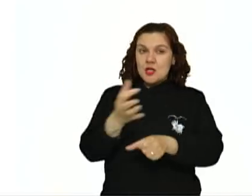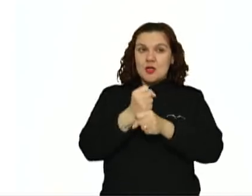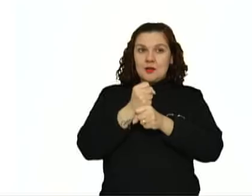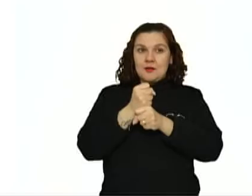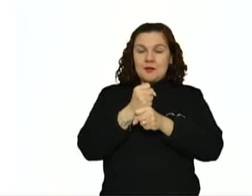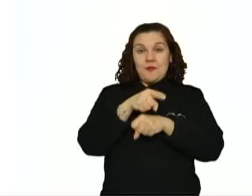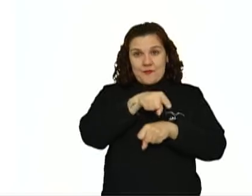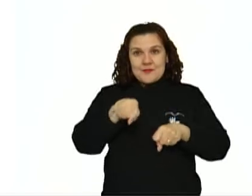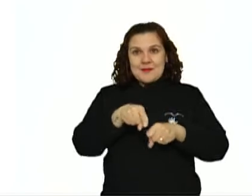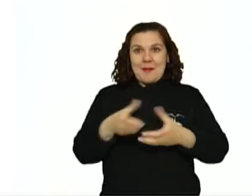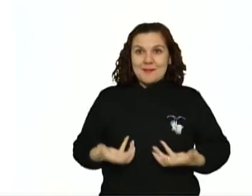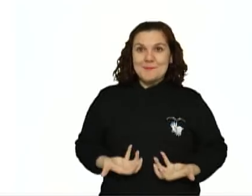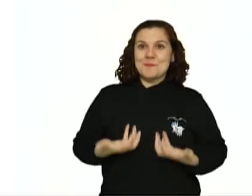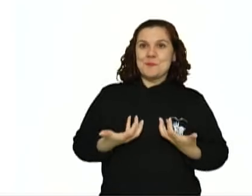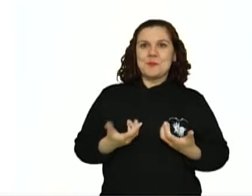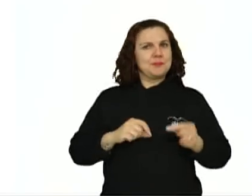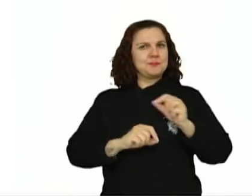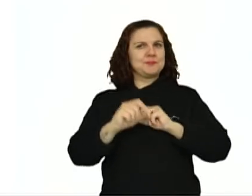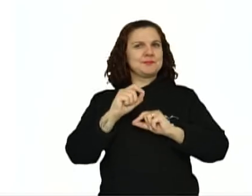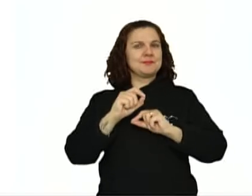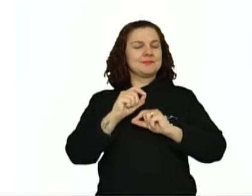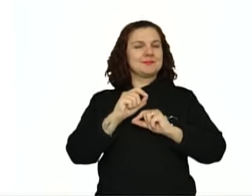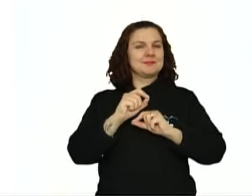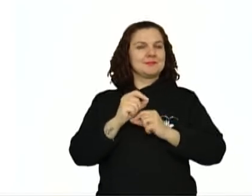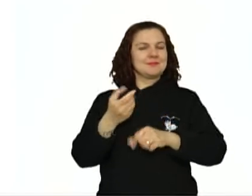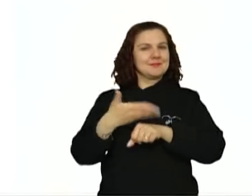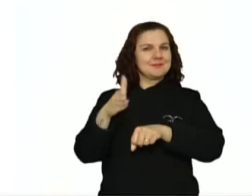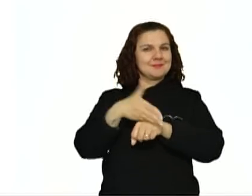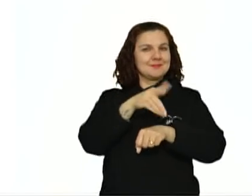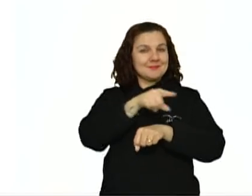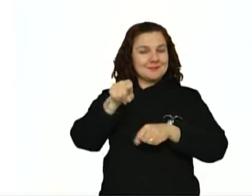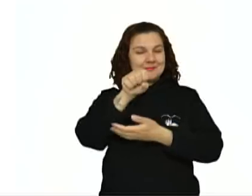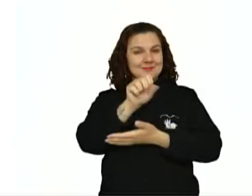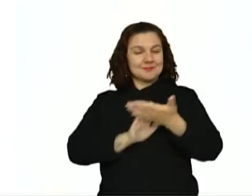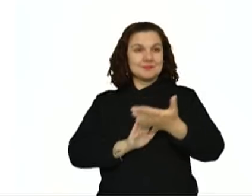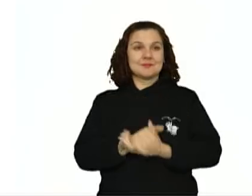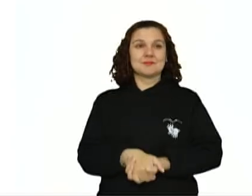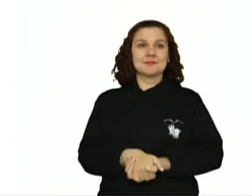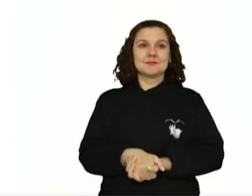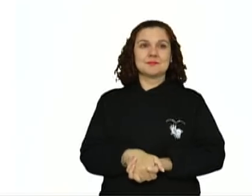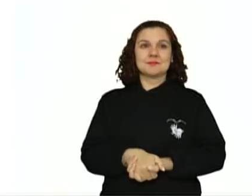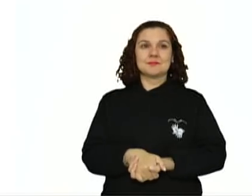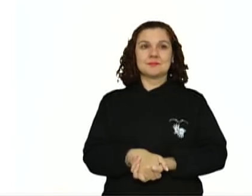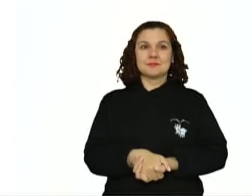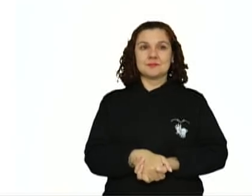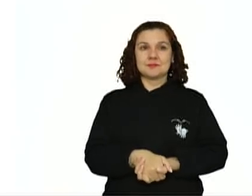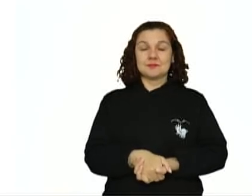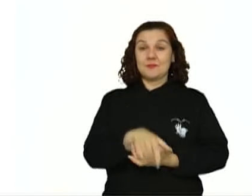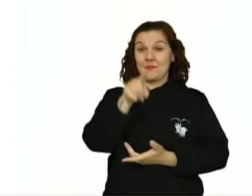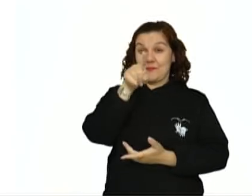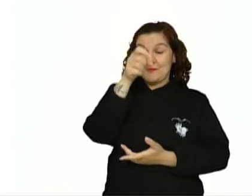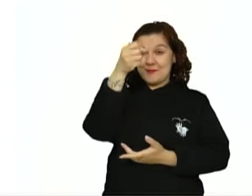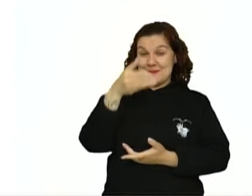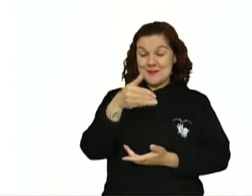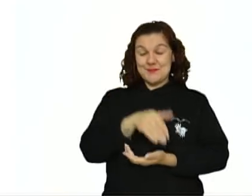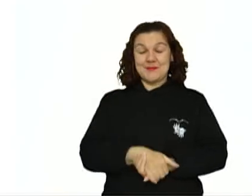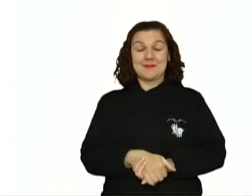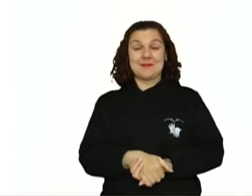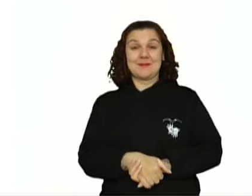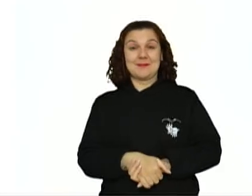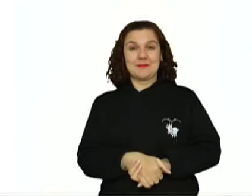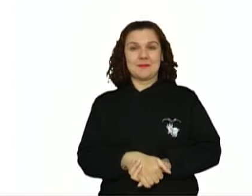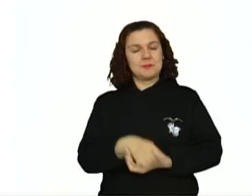para esquentar, né? Então, já fazendo uma atividadezinha ali. Então, eu gostaria que